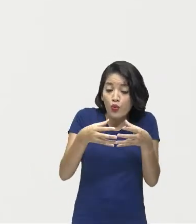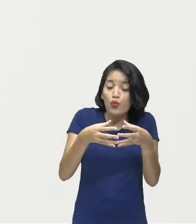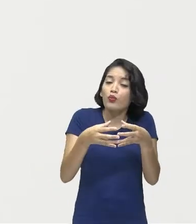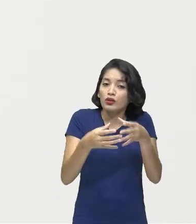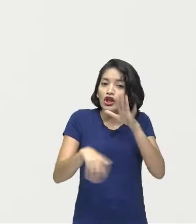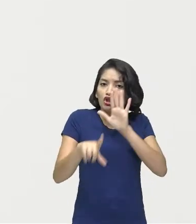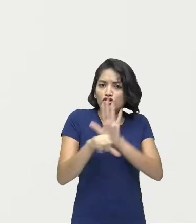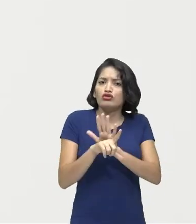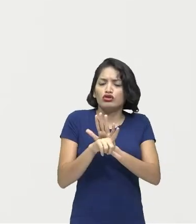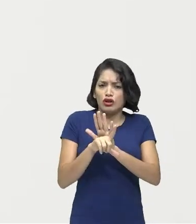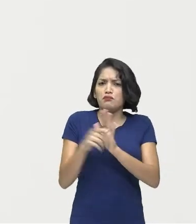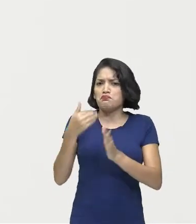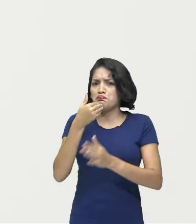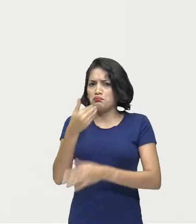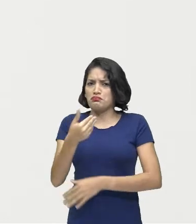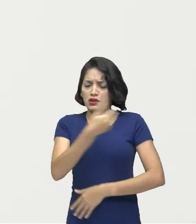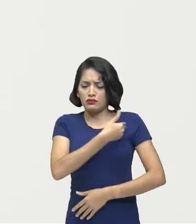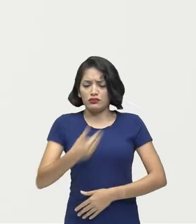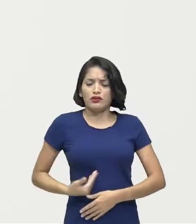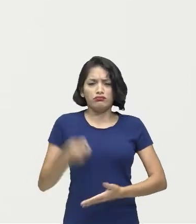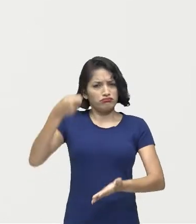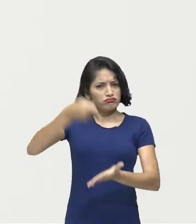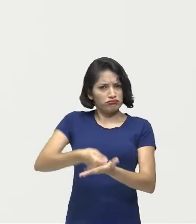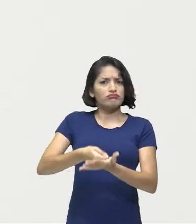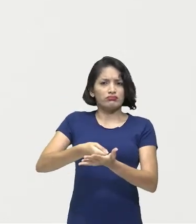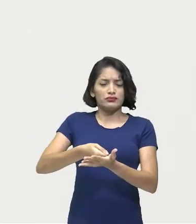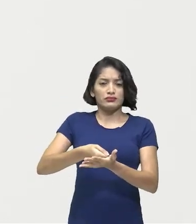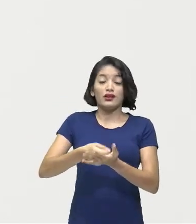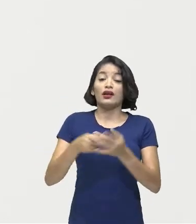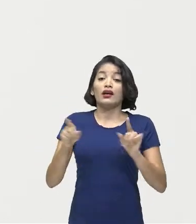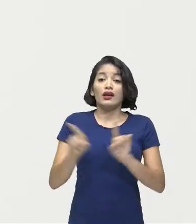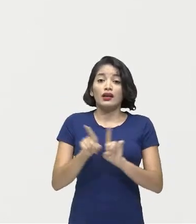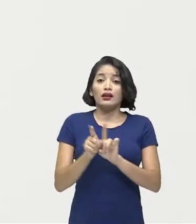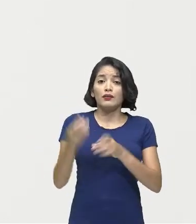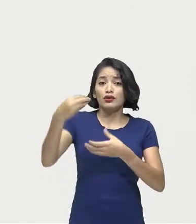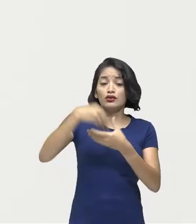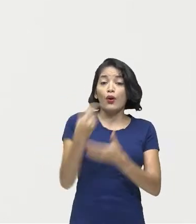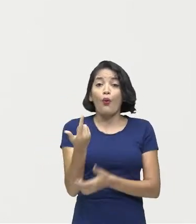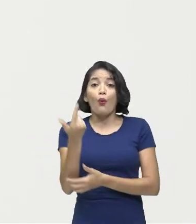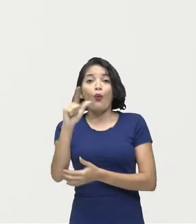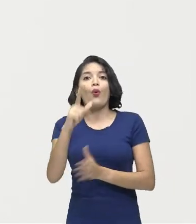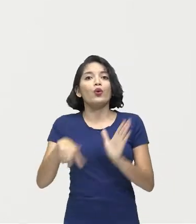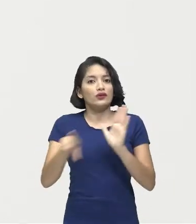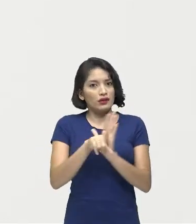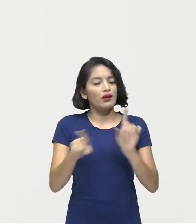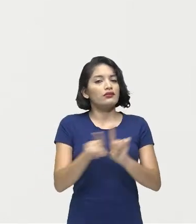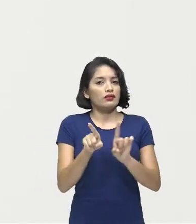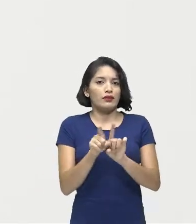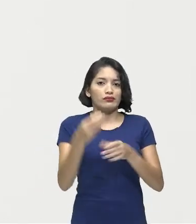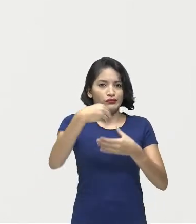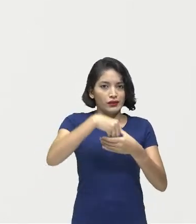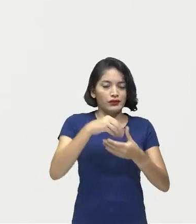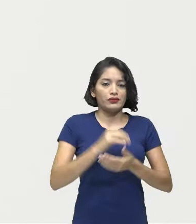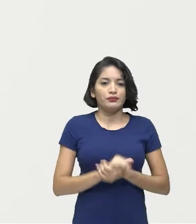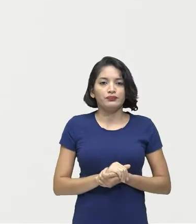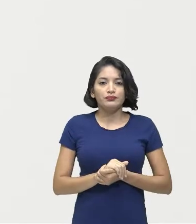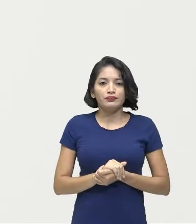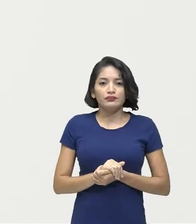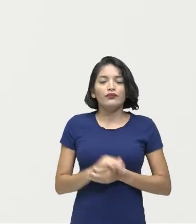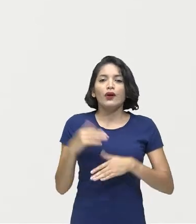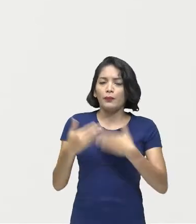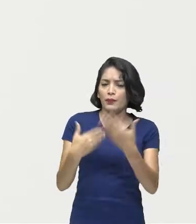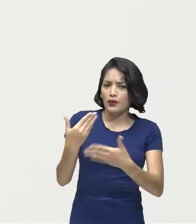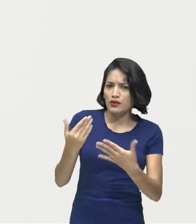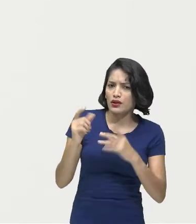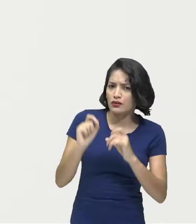rígidas impostas pelo governo britânico e ela era composta por outras leis, tudo bem? Então, o que nós vamos ver nesse